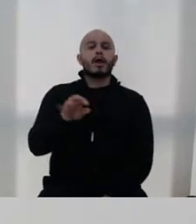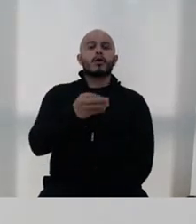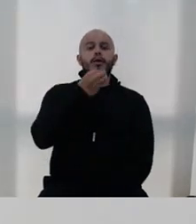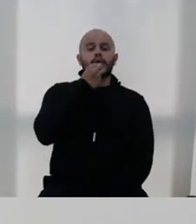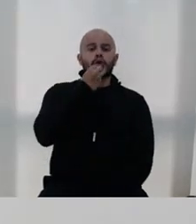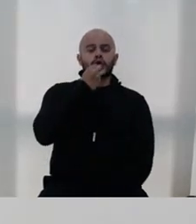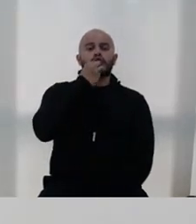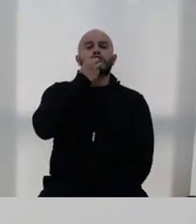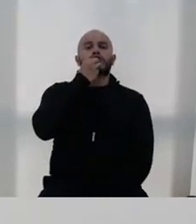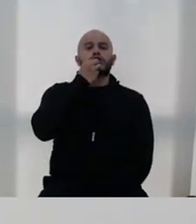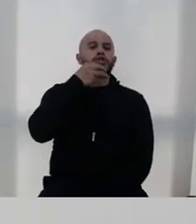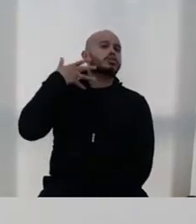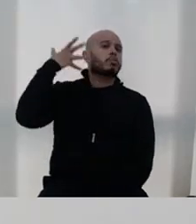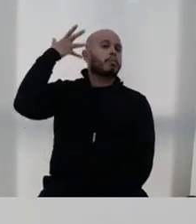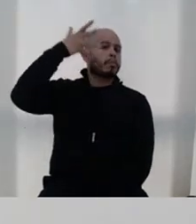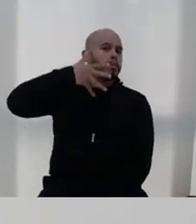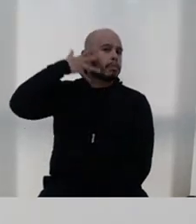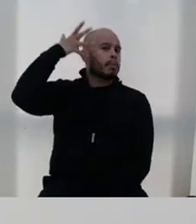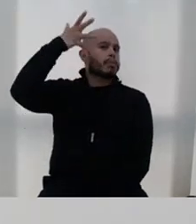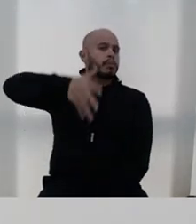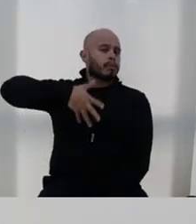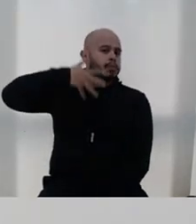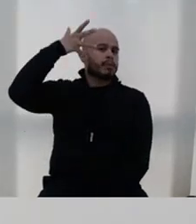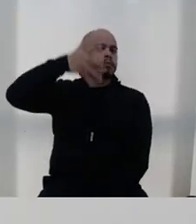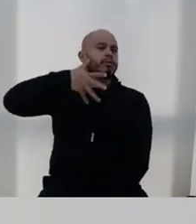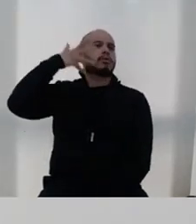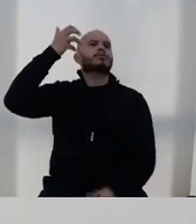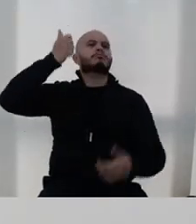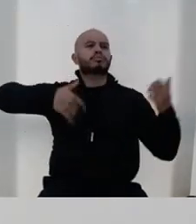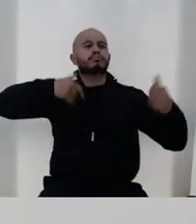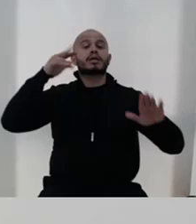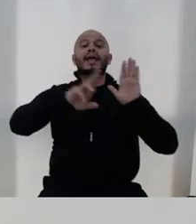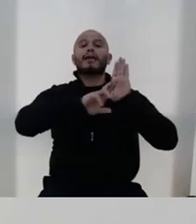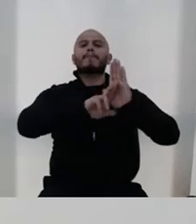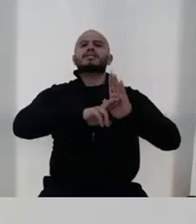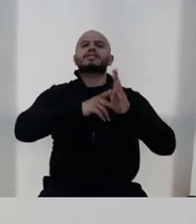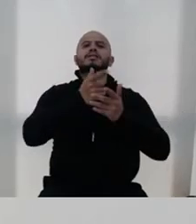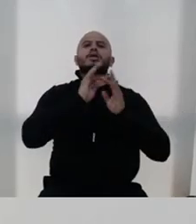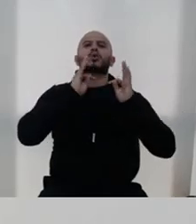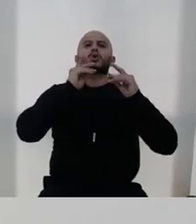de palestrar no evento, representando as defensorias públicas estaduais.